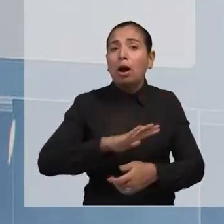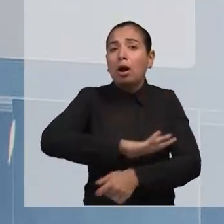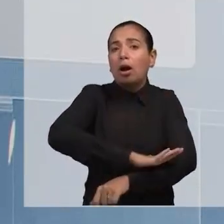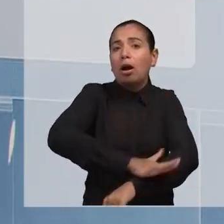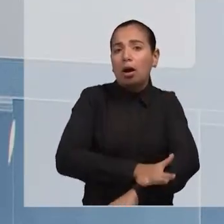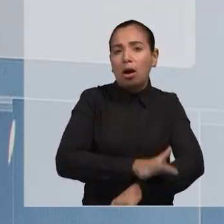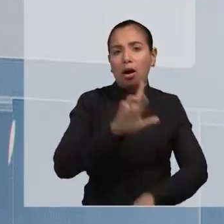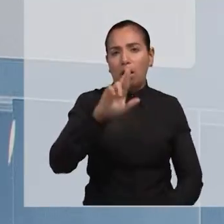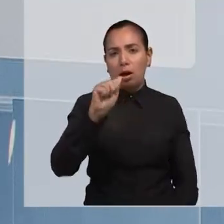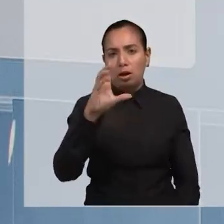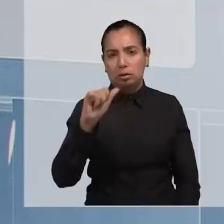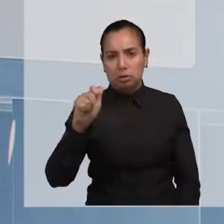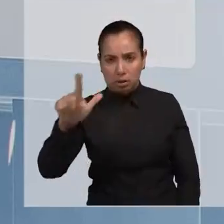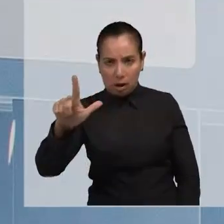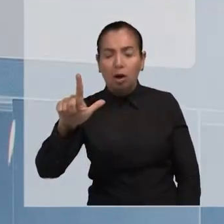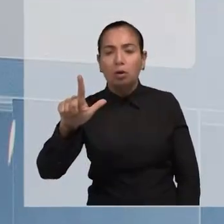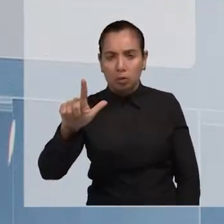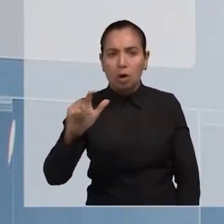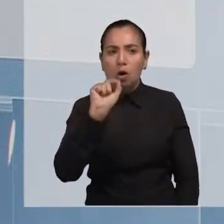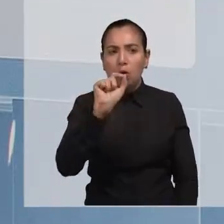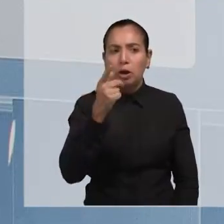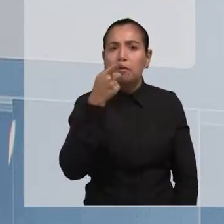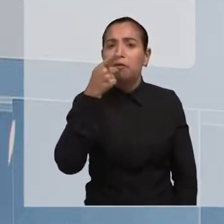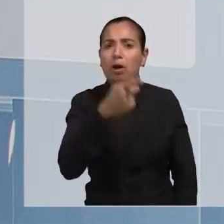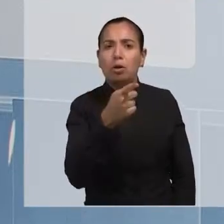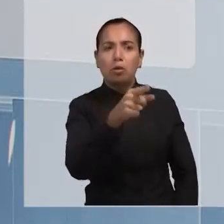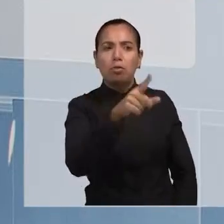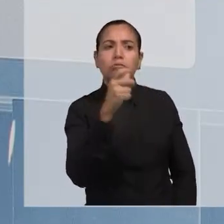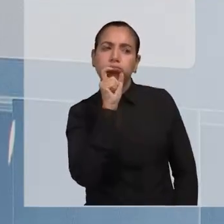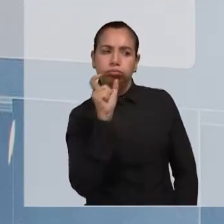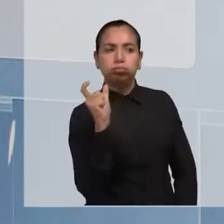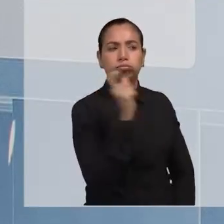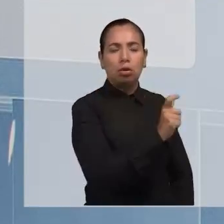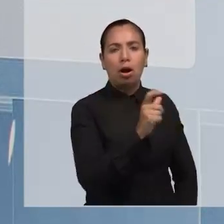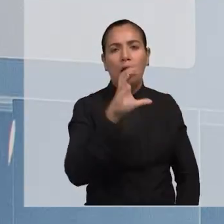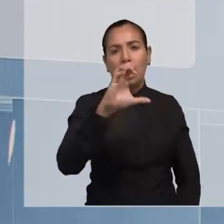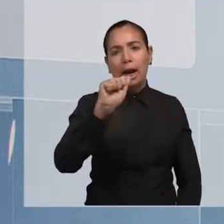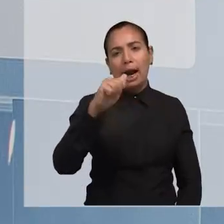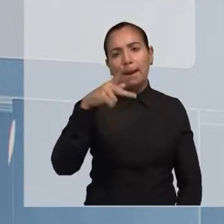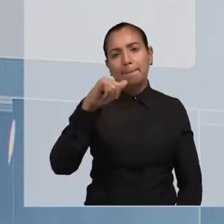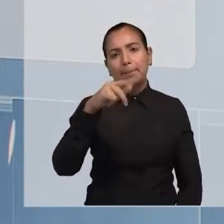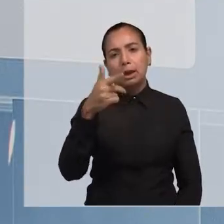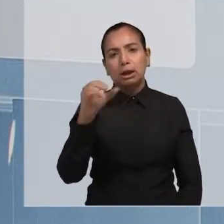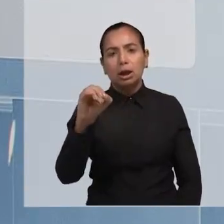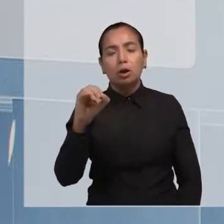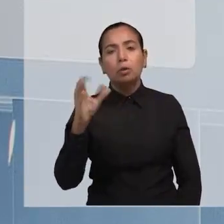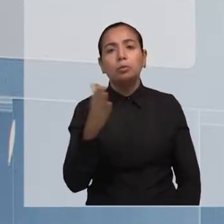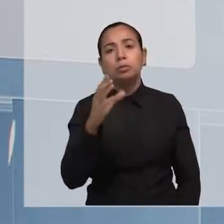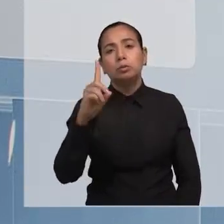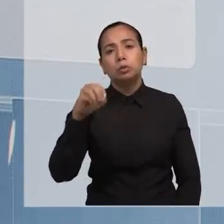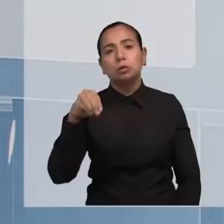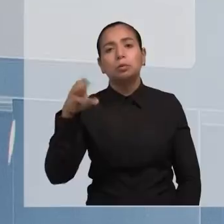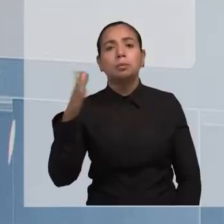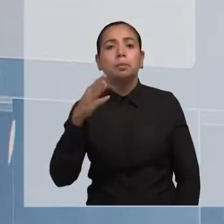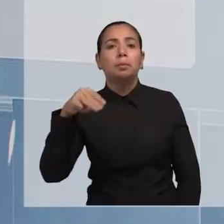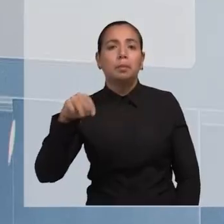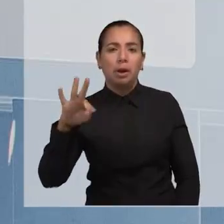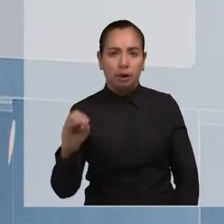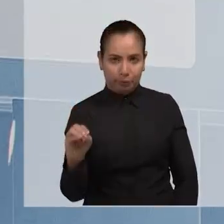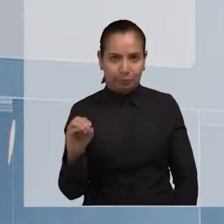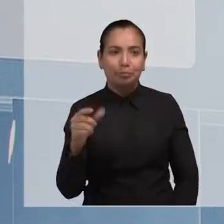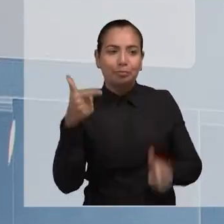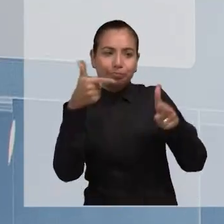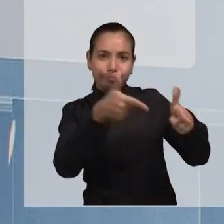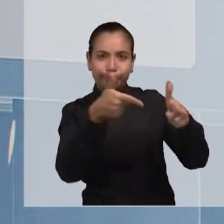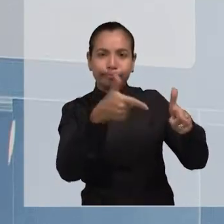feito quando chamou o vereador de Capitão do Mato, Capitãozinho do Mato. E lá ele chamou o